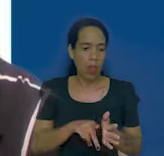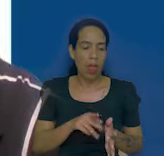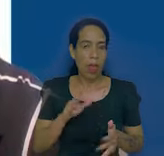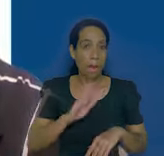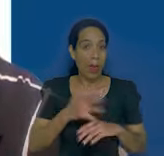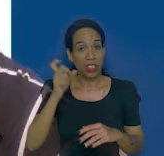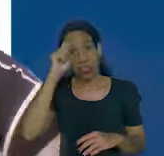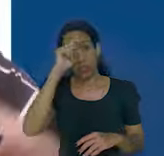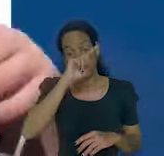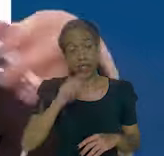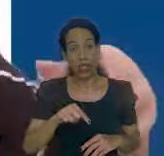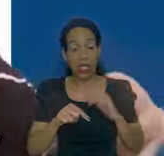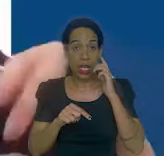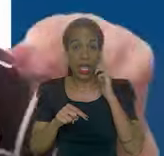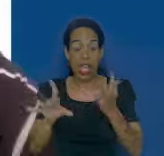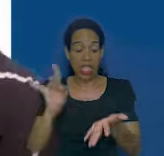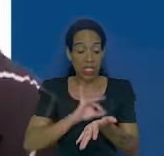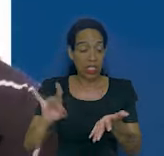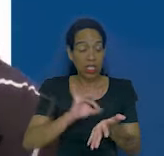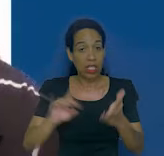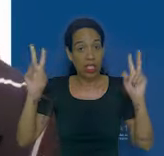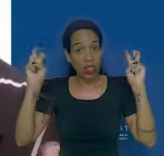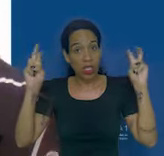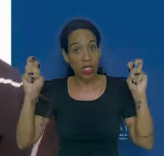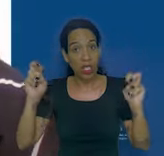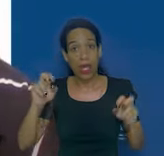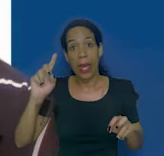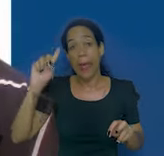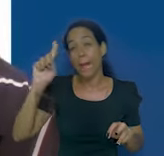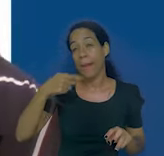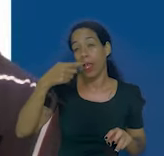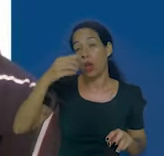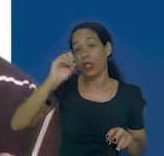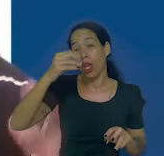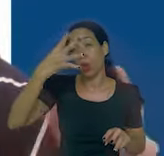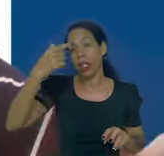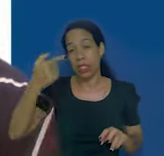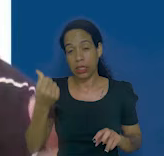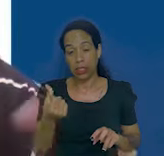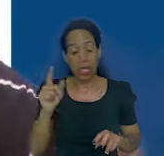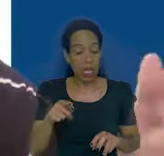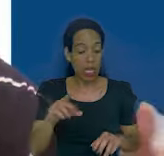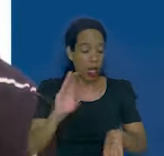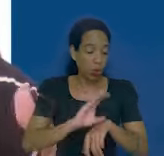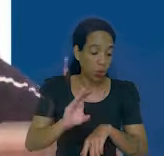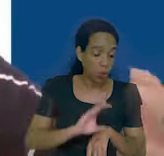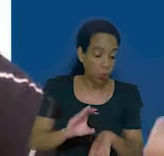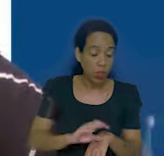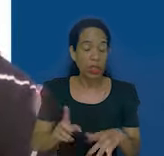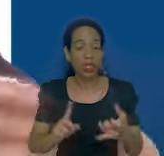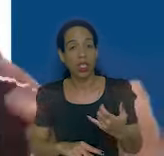mais complicado foi escrever sobre o tema 1046, né? Que é a questão da